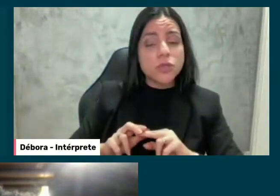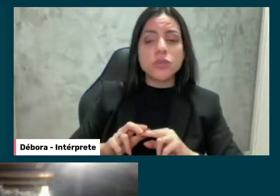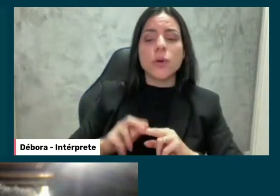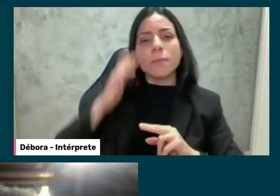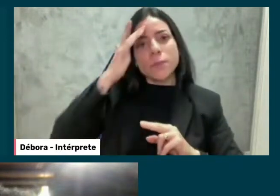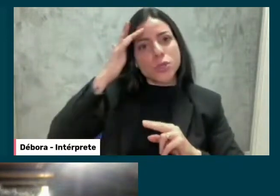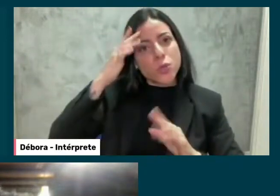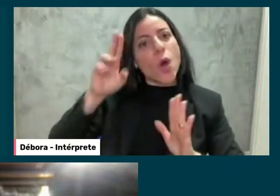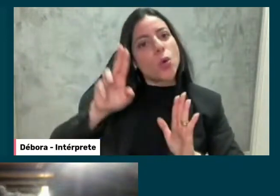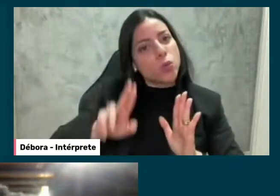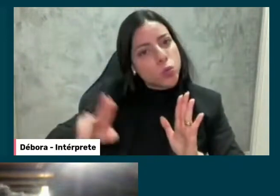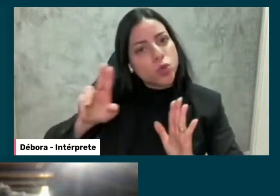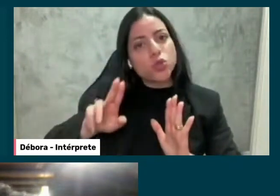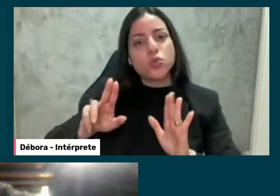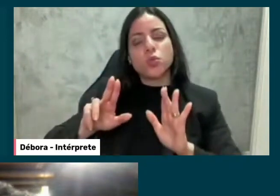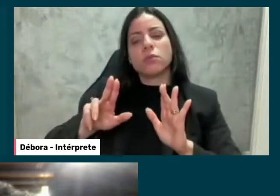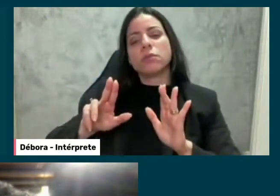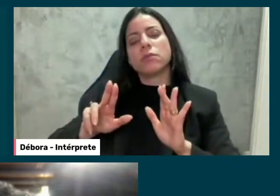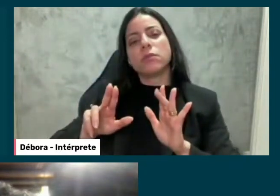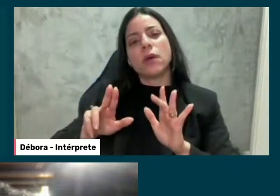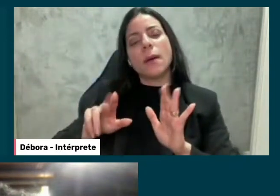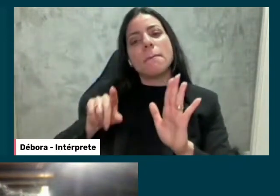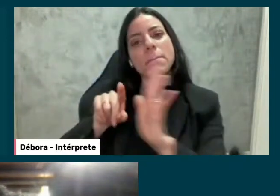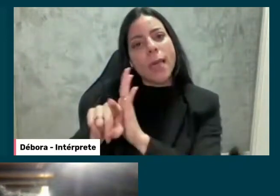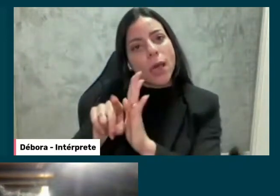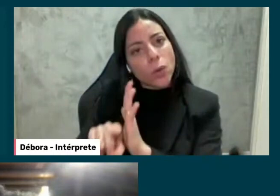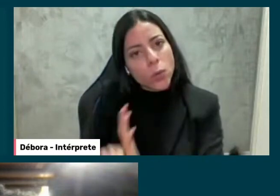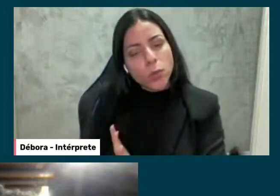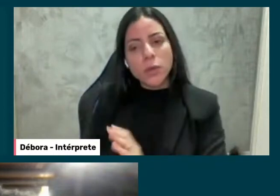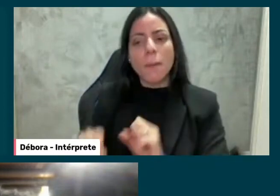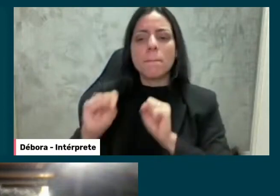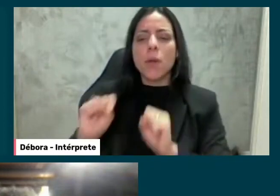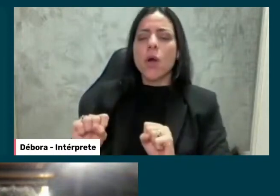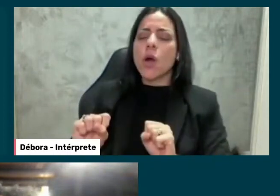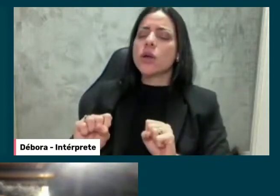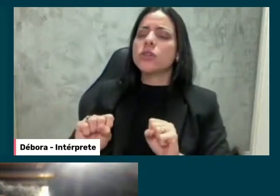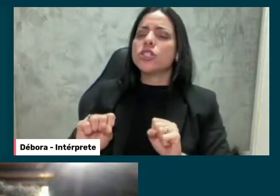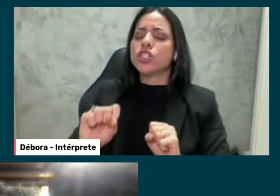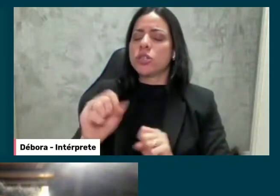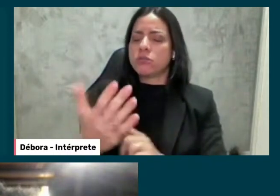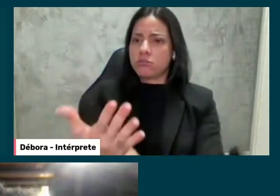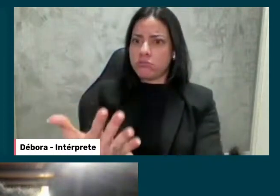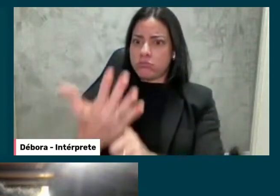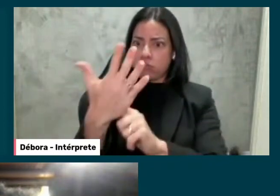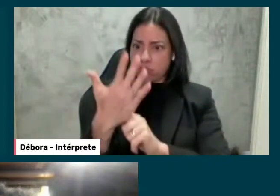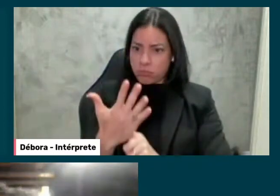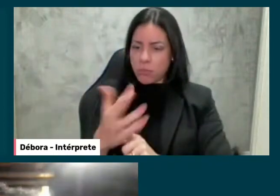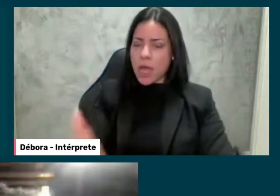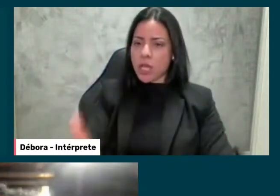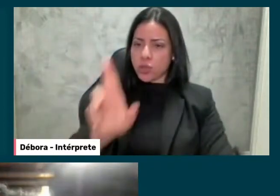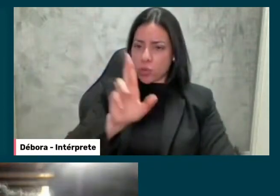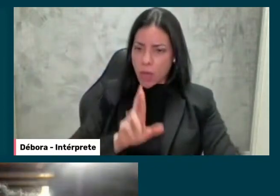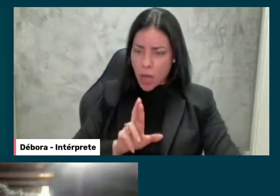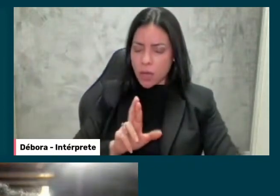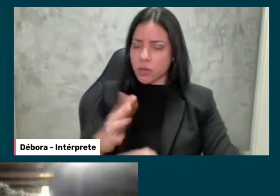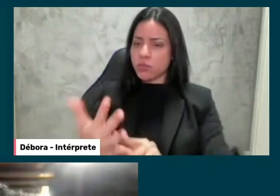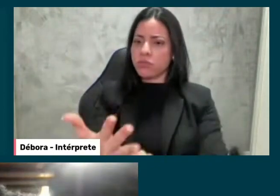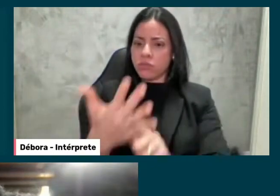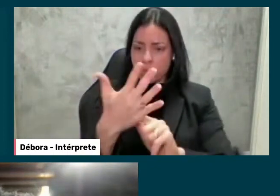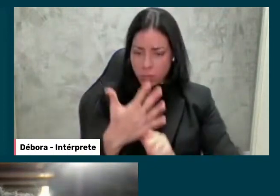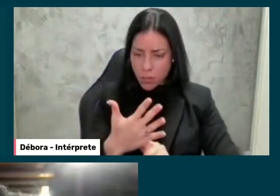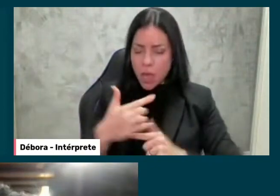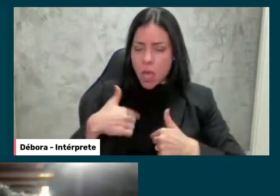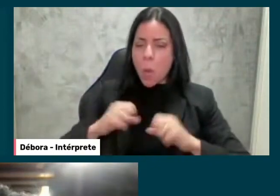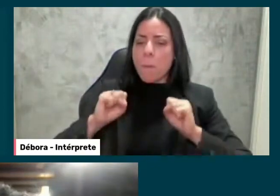quando quem está usando é capaz de julgar o resultado gerado e sabe como interagir com a ferramenta que está usando.